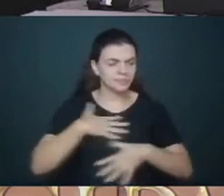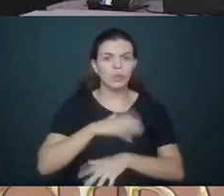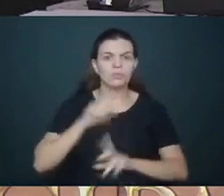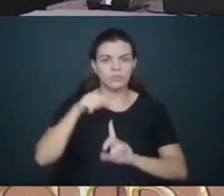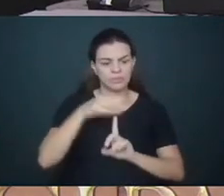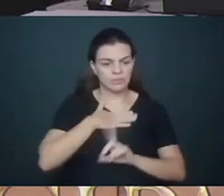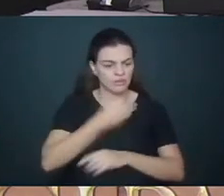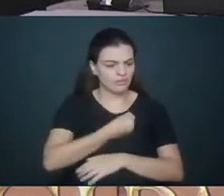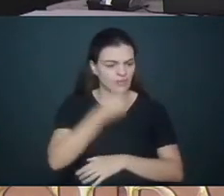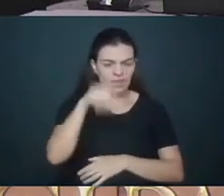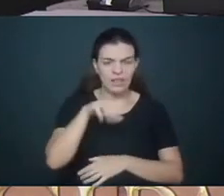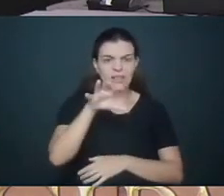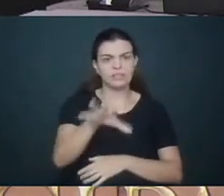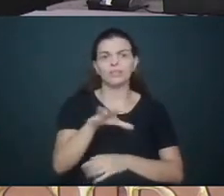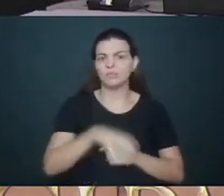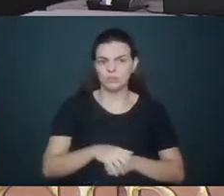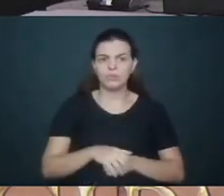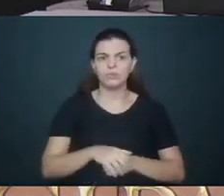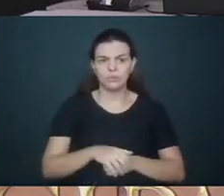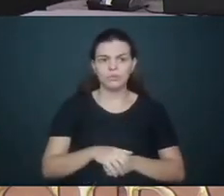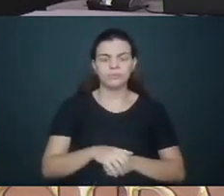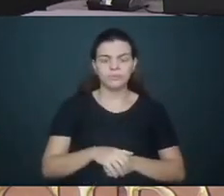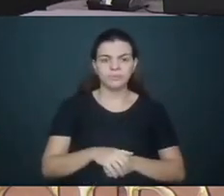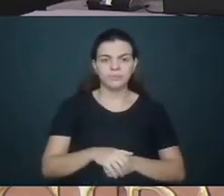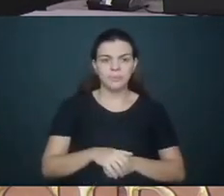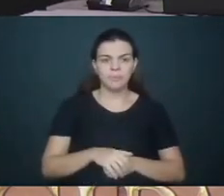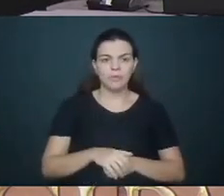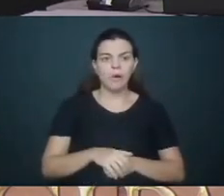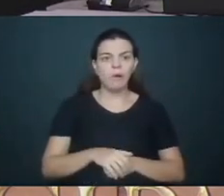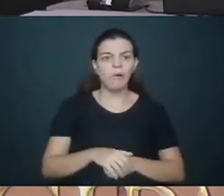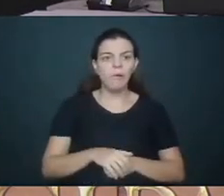que o município que me deu essa honra. Lá vamos ver.